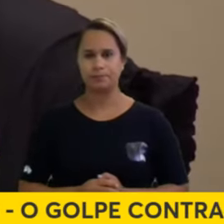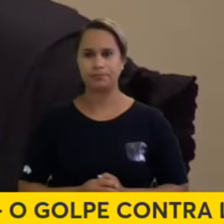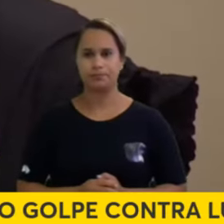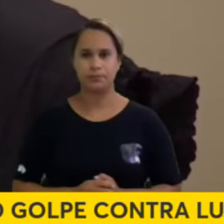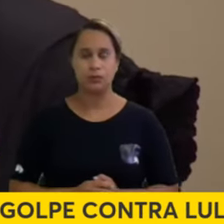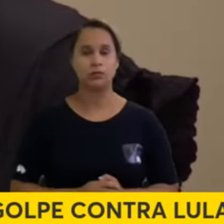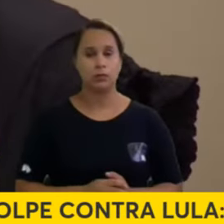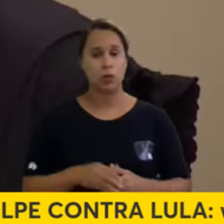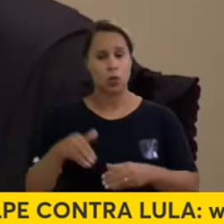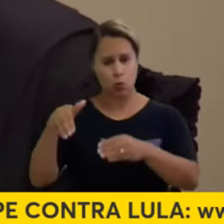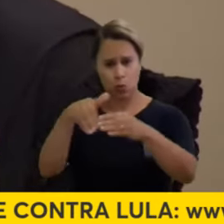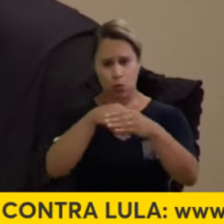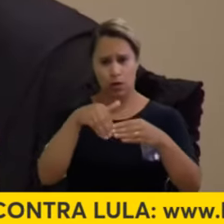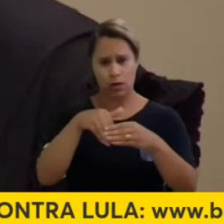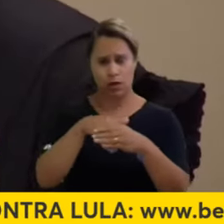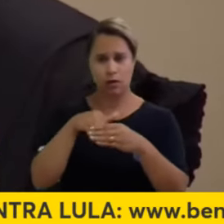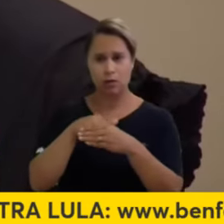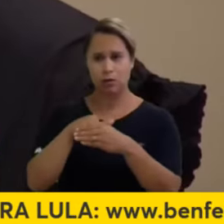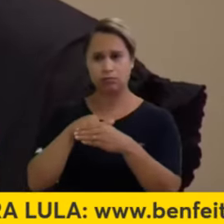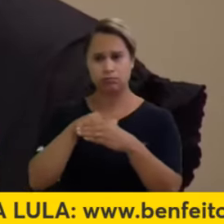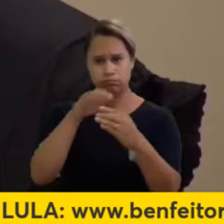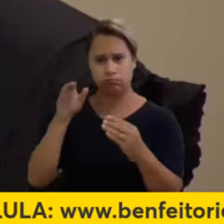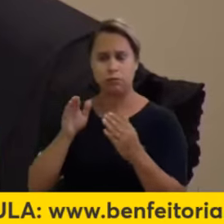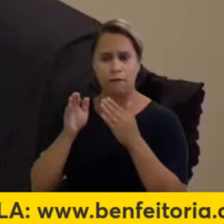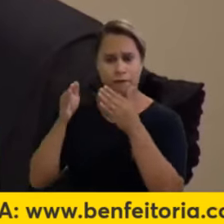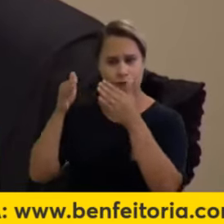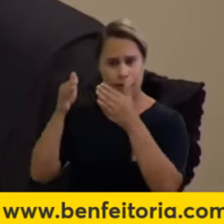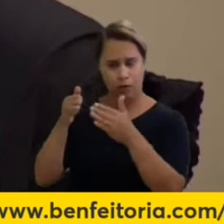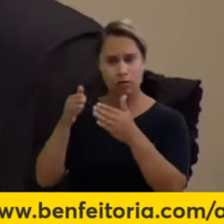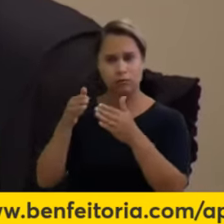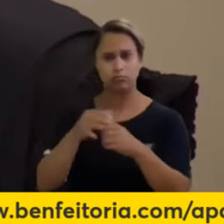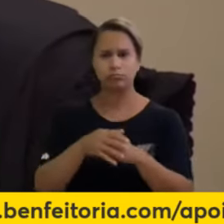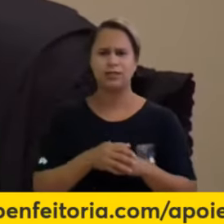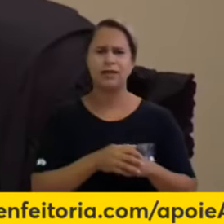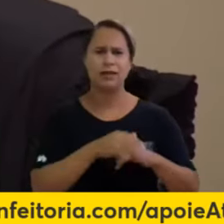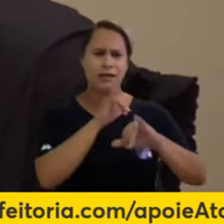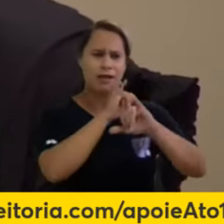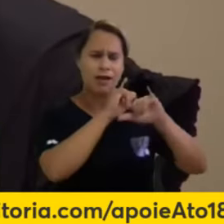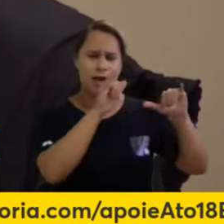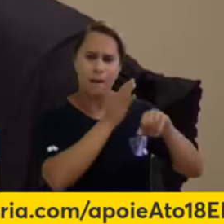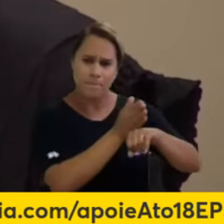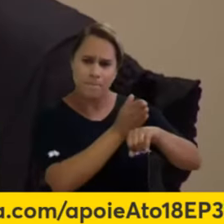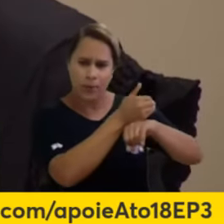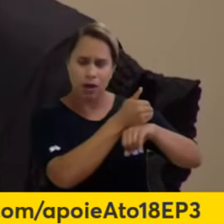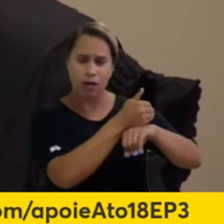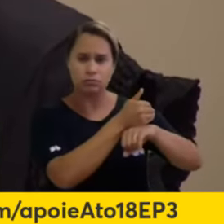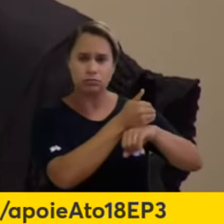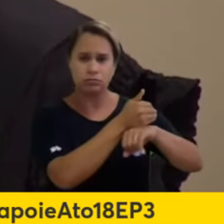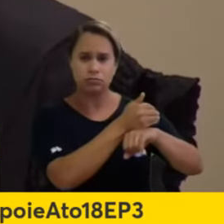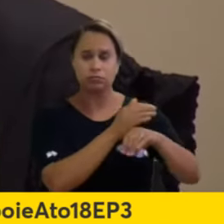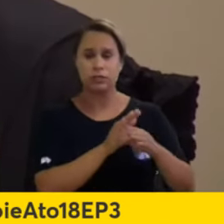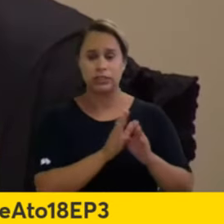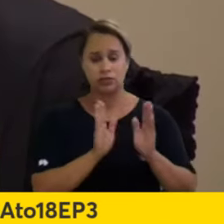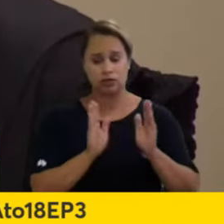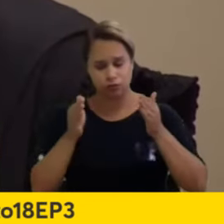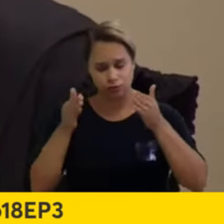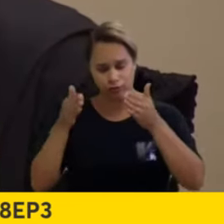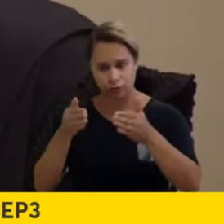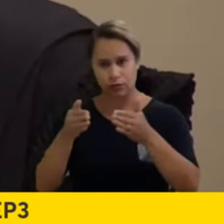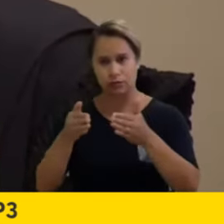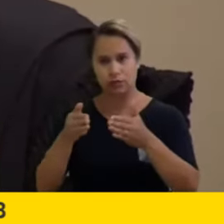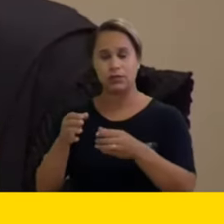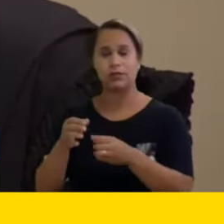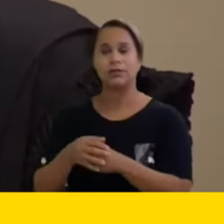justiça eleitoral lança-se uma pré-candidatura nacionalmente e direciona-se todos os atos para uma localidade somente a fim de